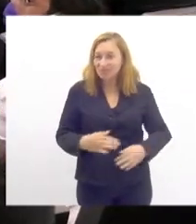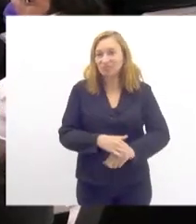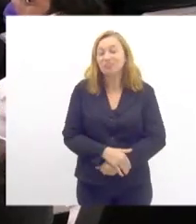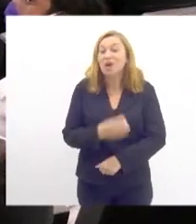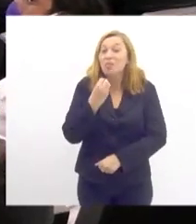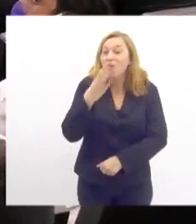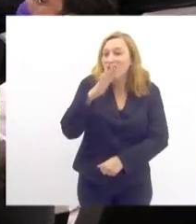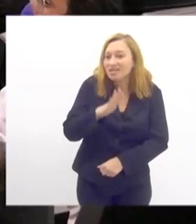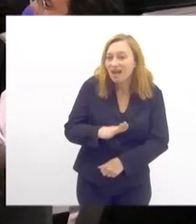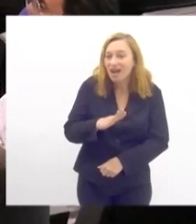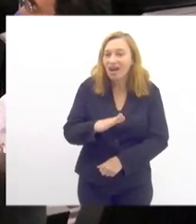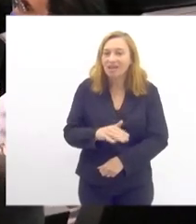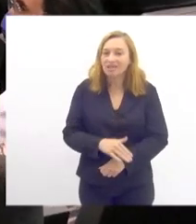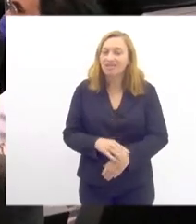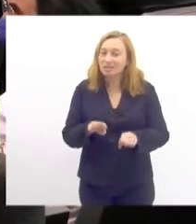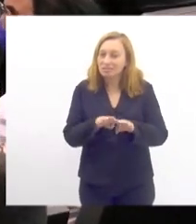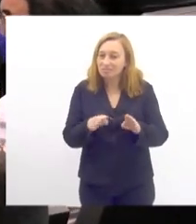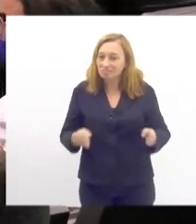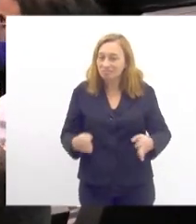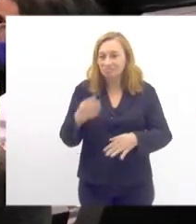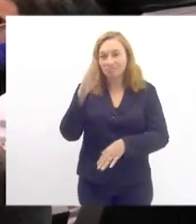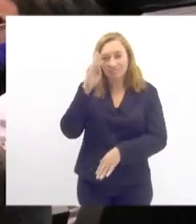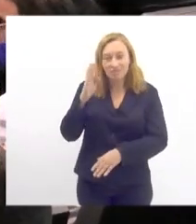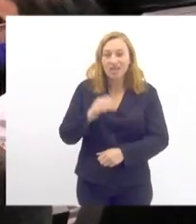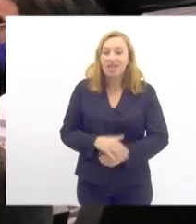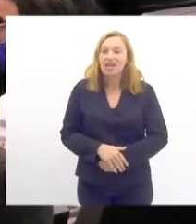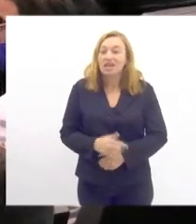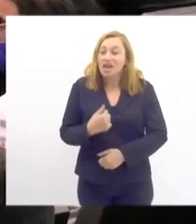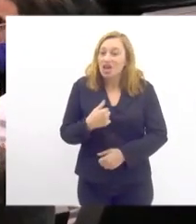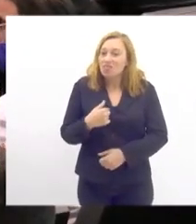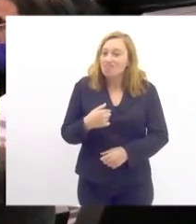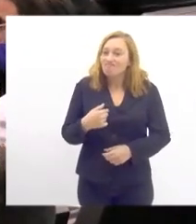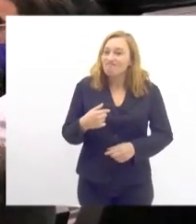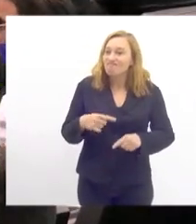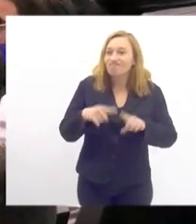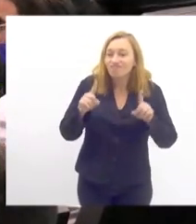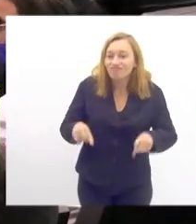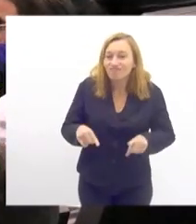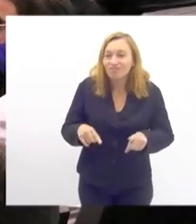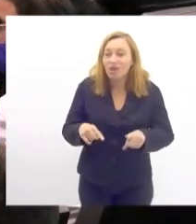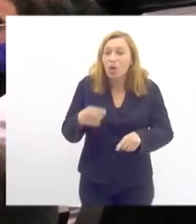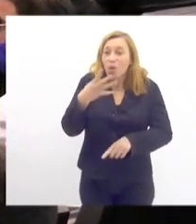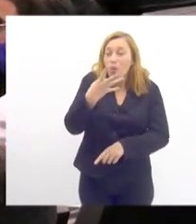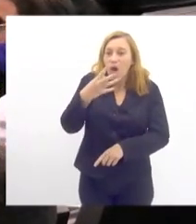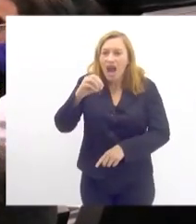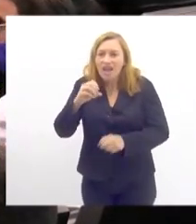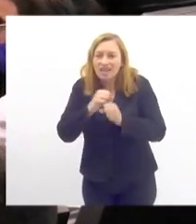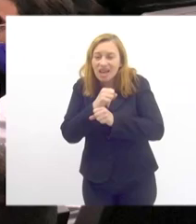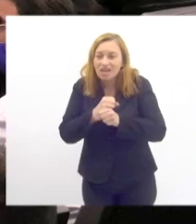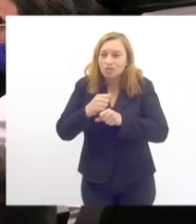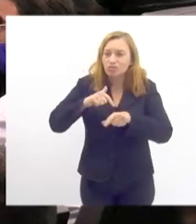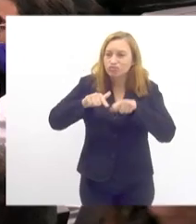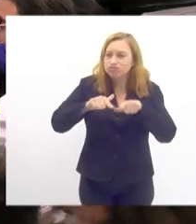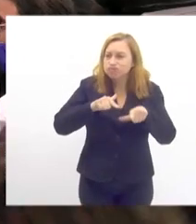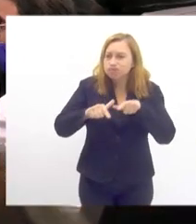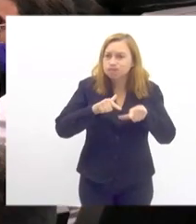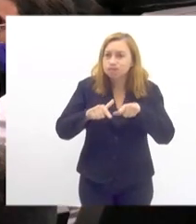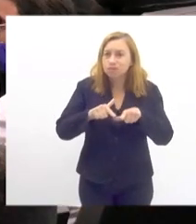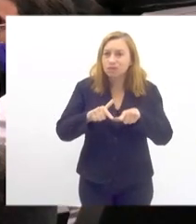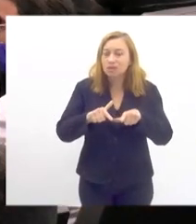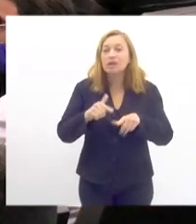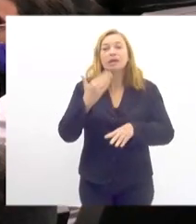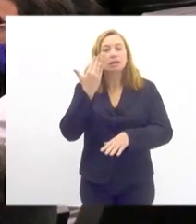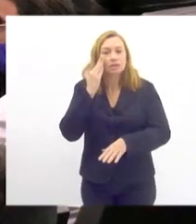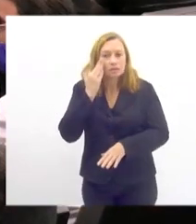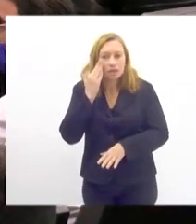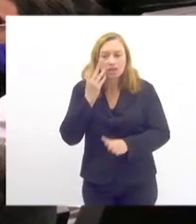Boa tarde aos senhores, principalmente da mesa. Eu, como uma funcionária, após 40 anos trabalhando, entendo